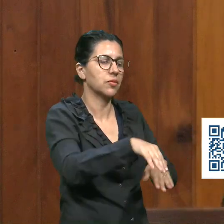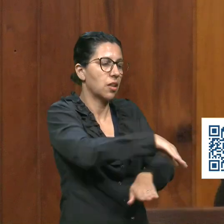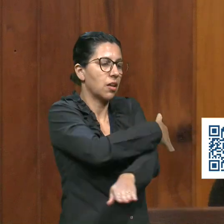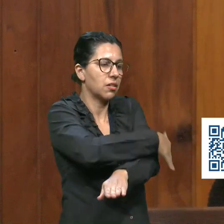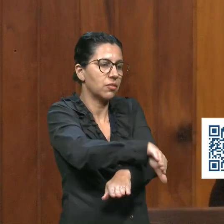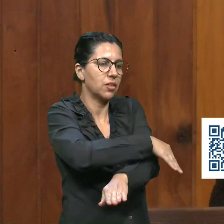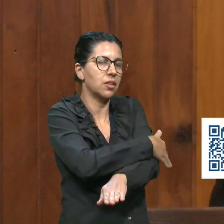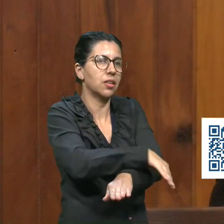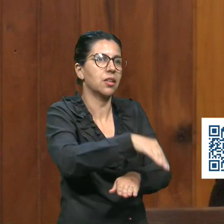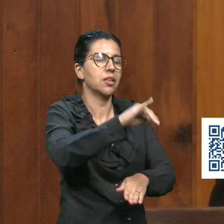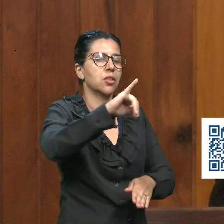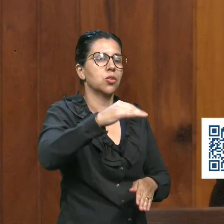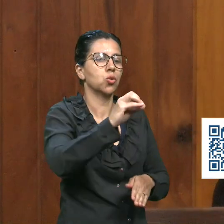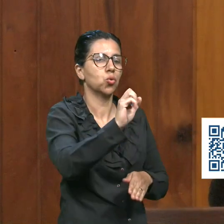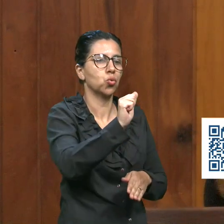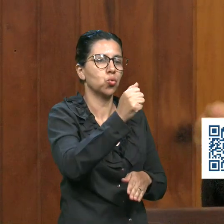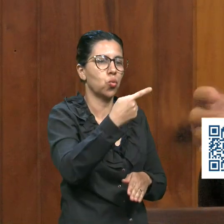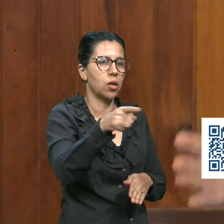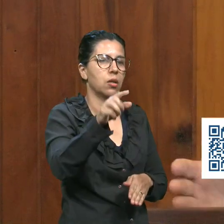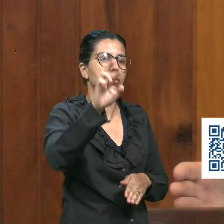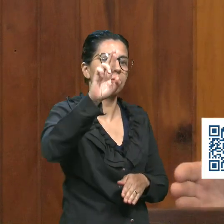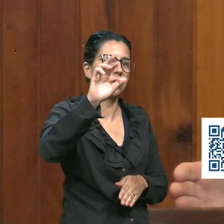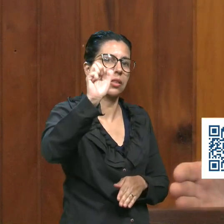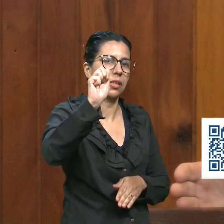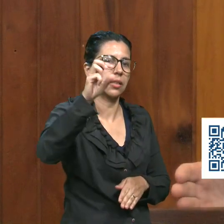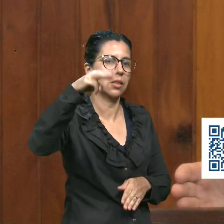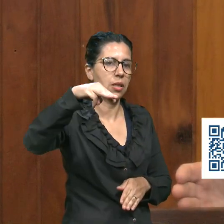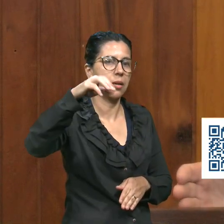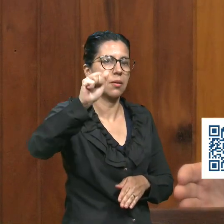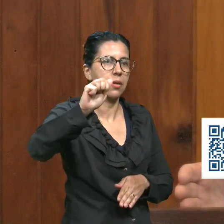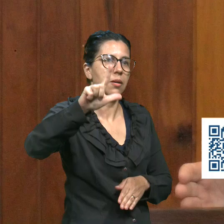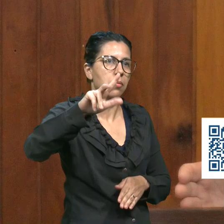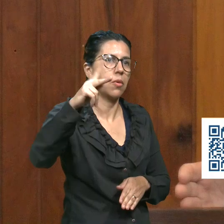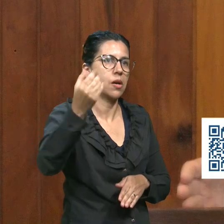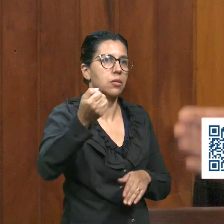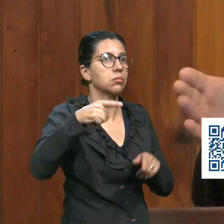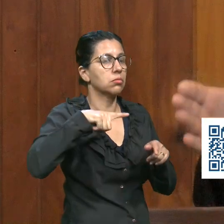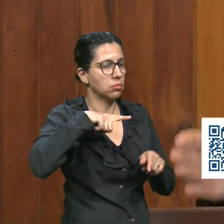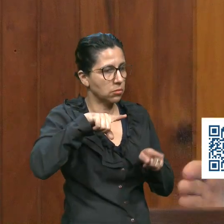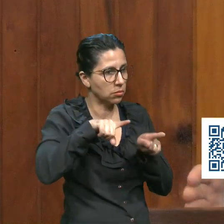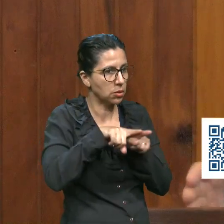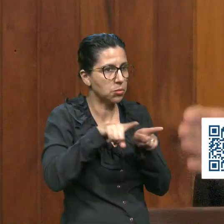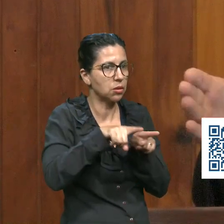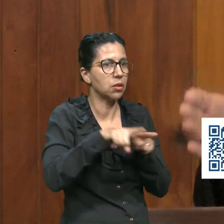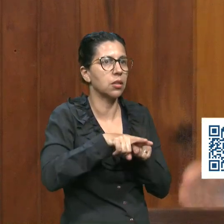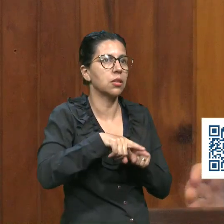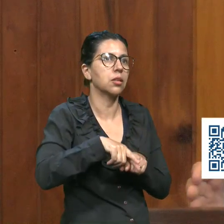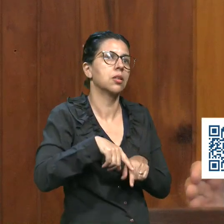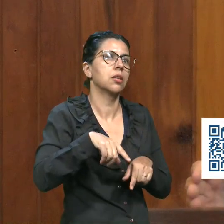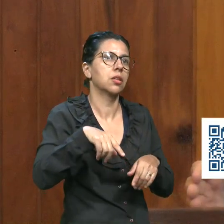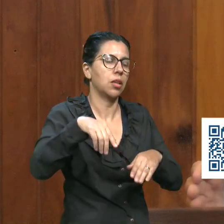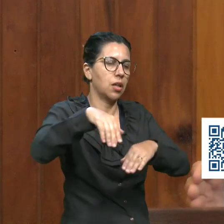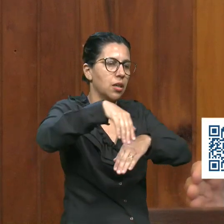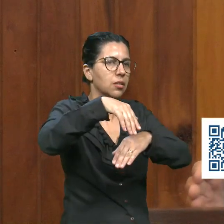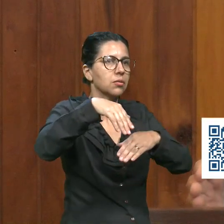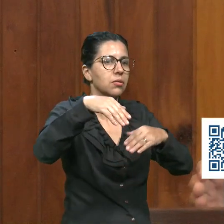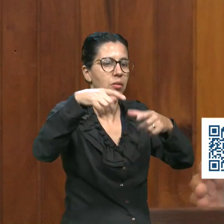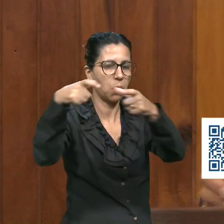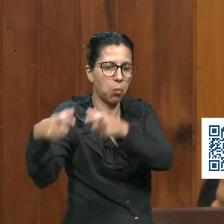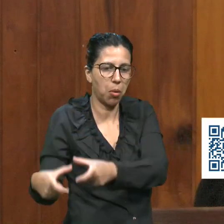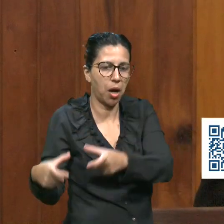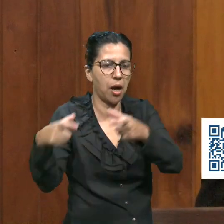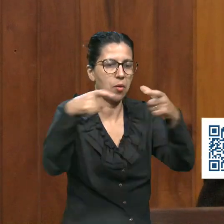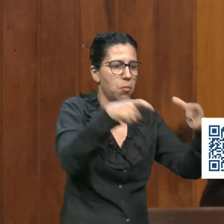Ramalho interliga-se por uma rua que é Antônio Grégio, que dá acesso ao Continental, ao Costa e Silva,